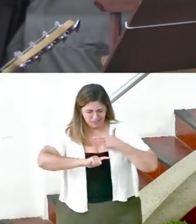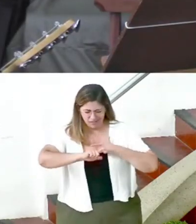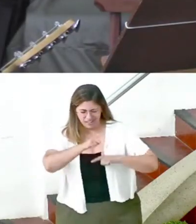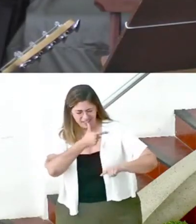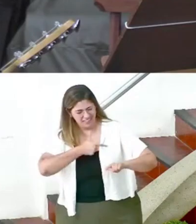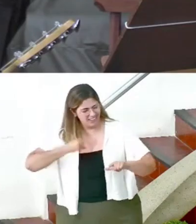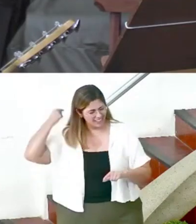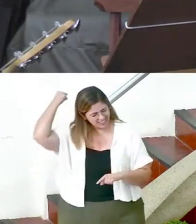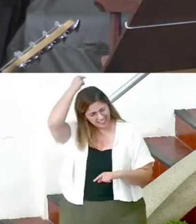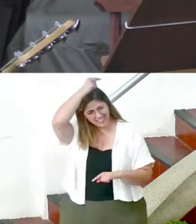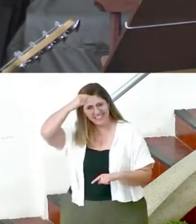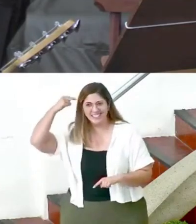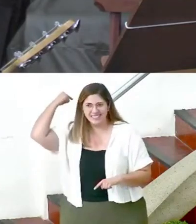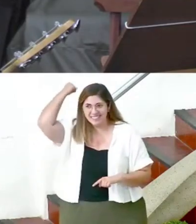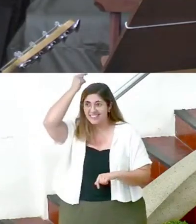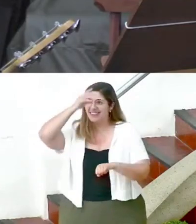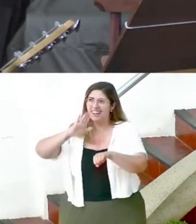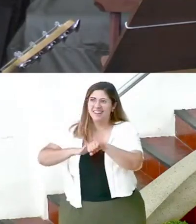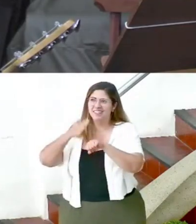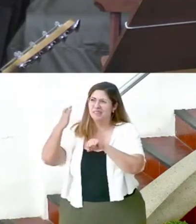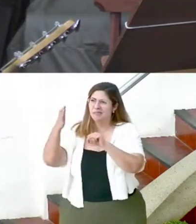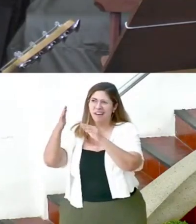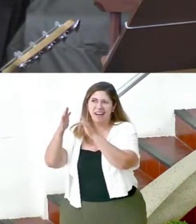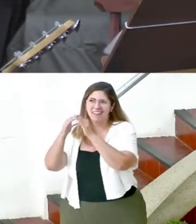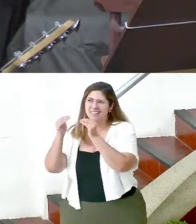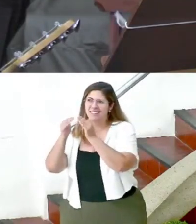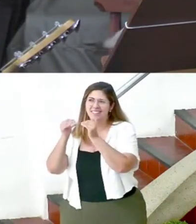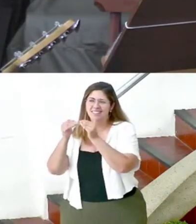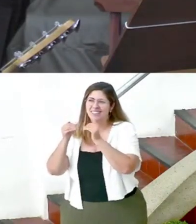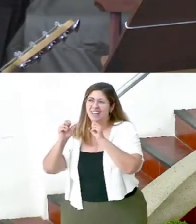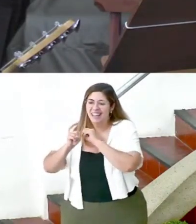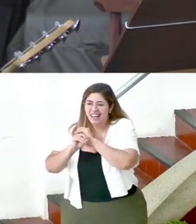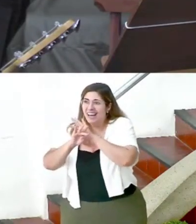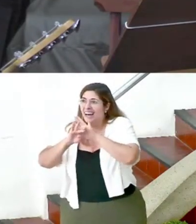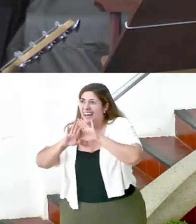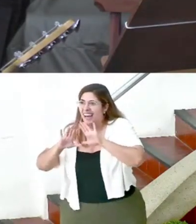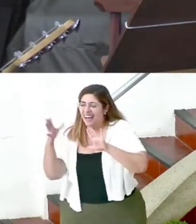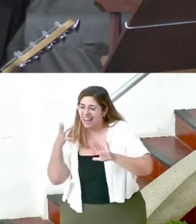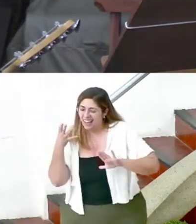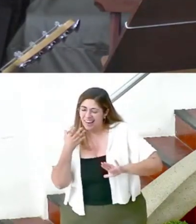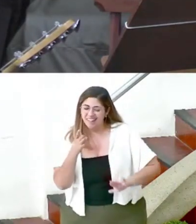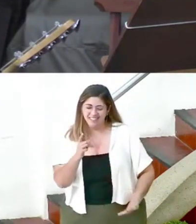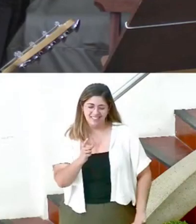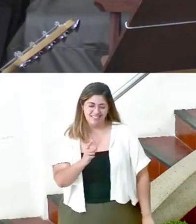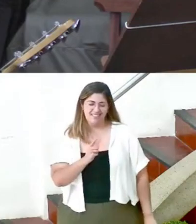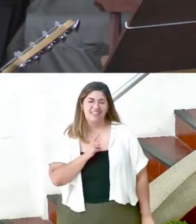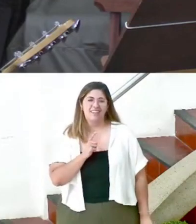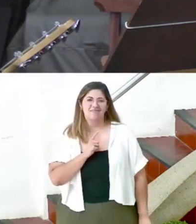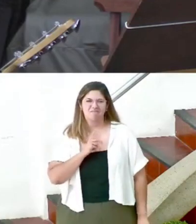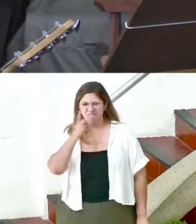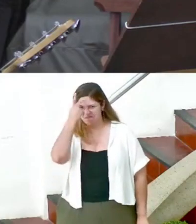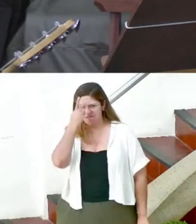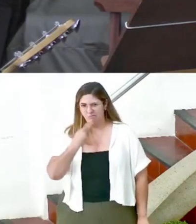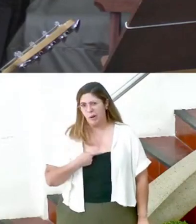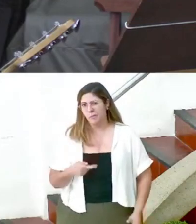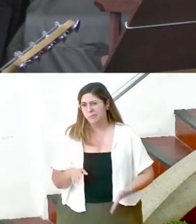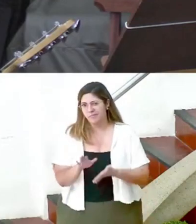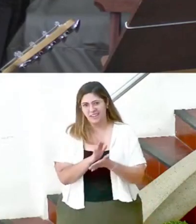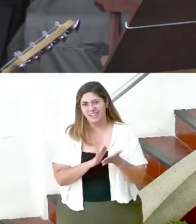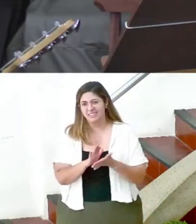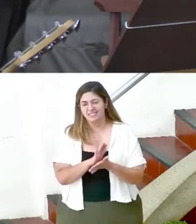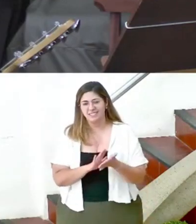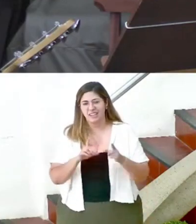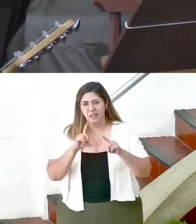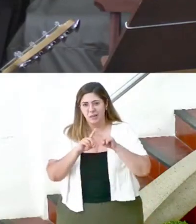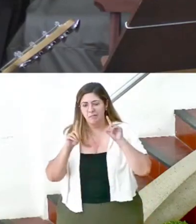valores, os valores da eternidade. Glorie-se que você foi redimido. Glorie-se, mas não vai sobrar nada para o